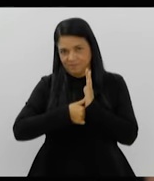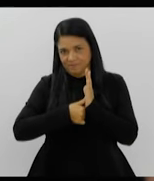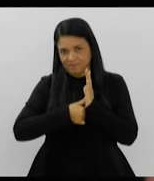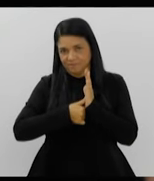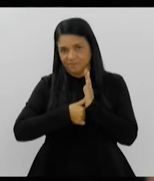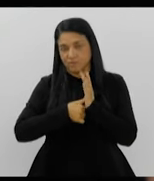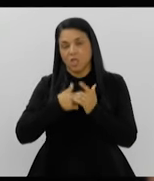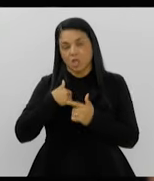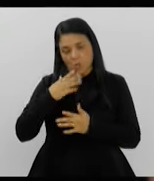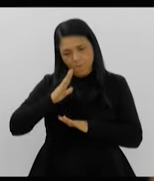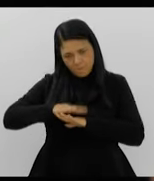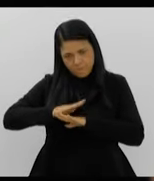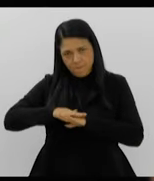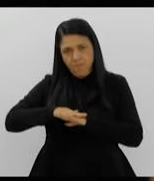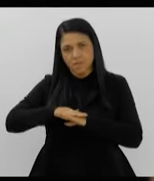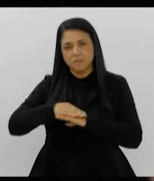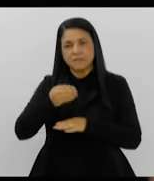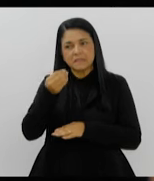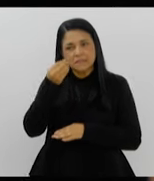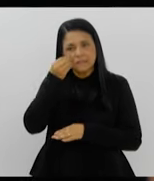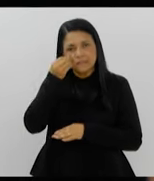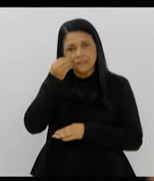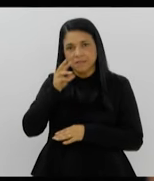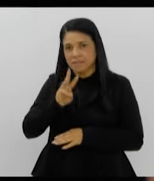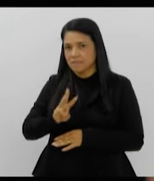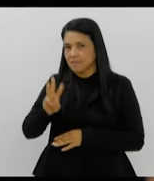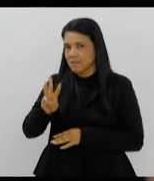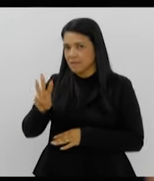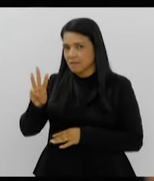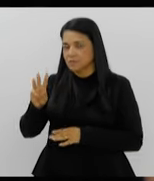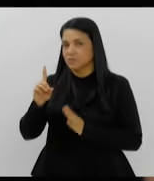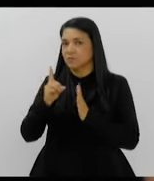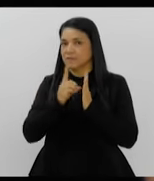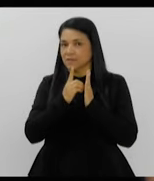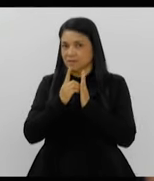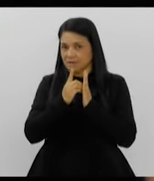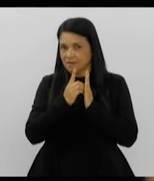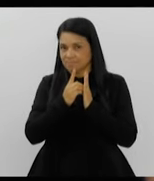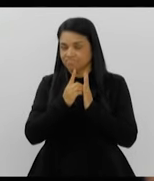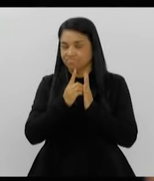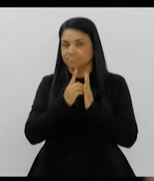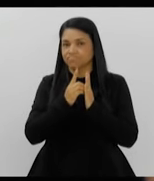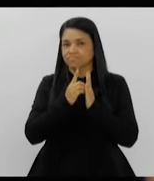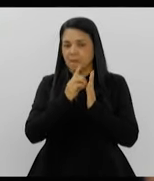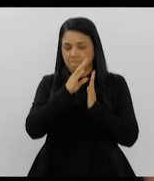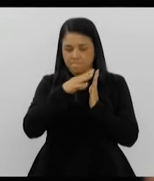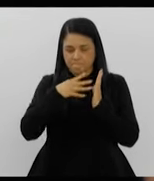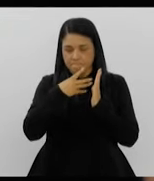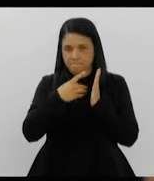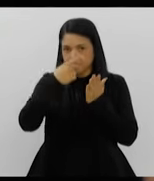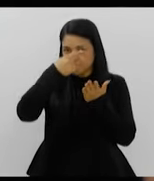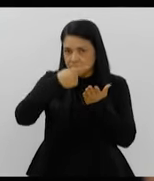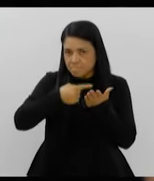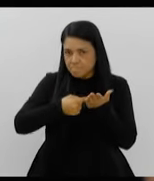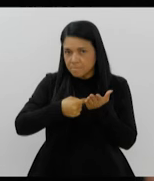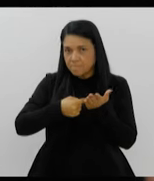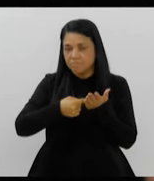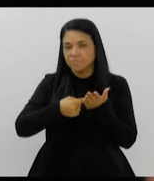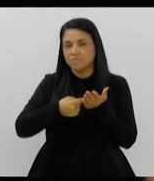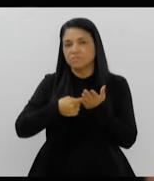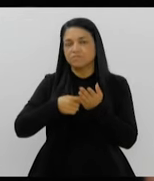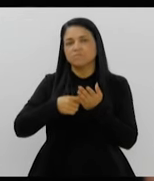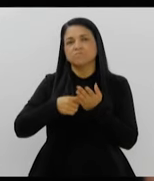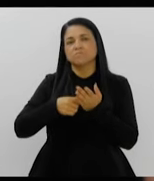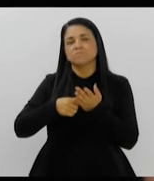já fiz uma testagem através do site do DETRAN e esse agendamento me jogou lá para Conceição